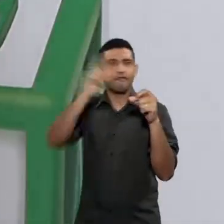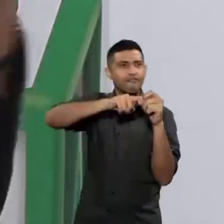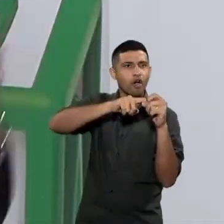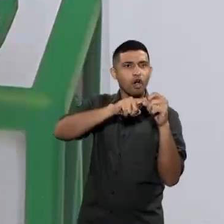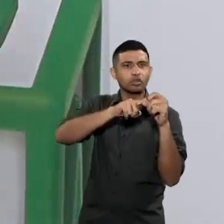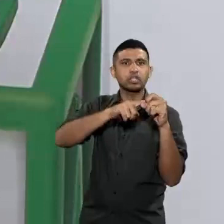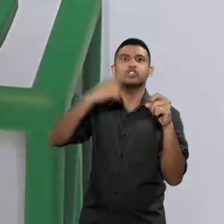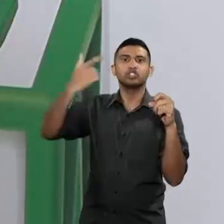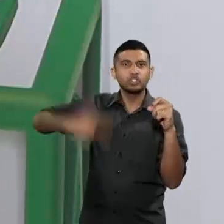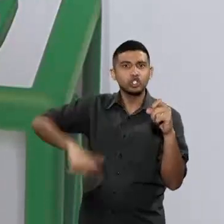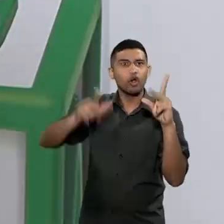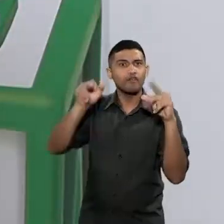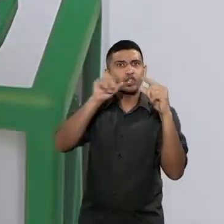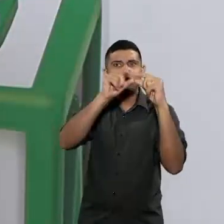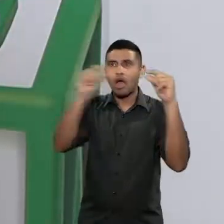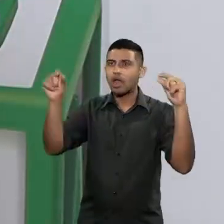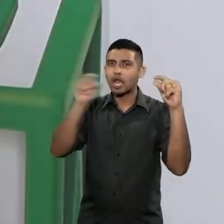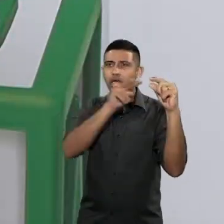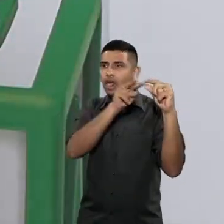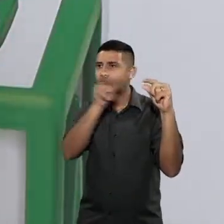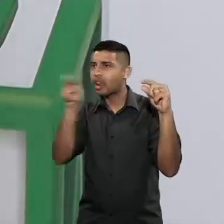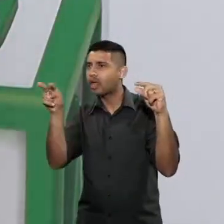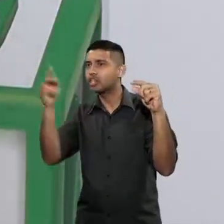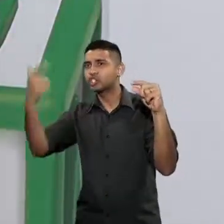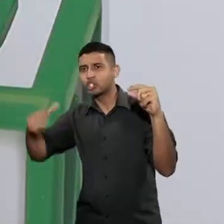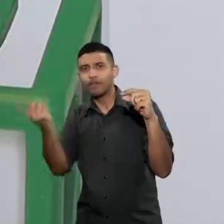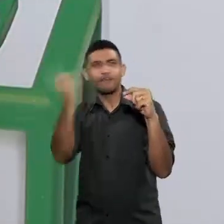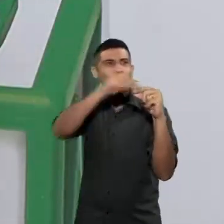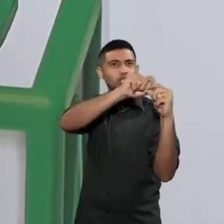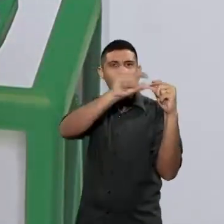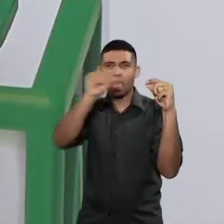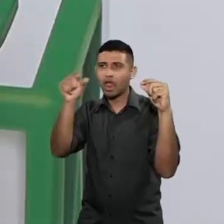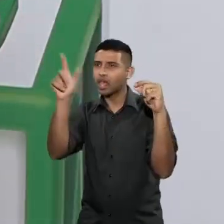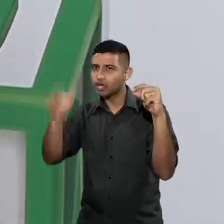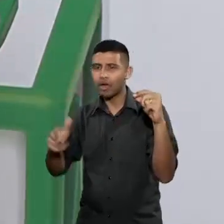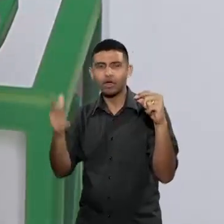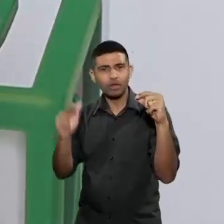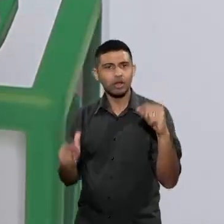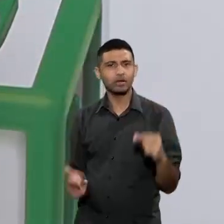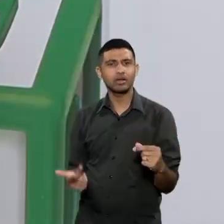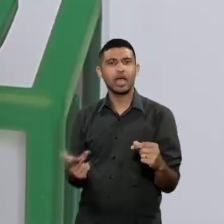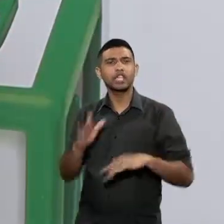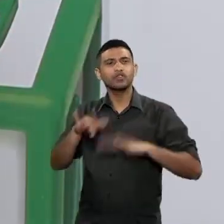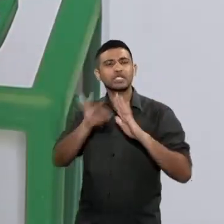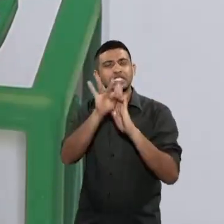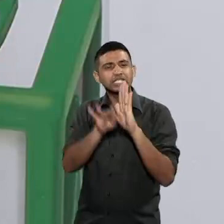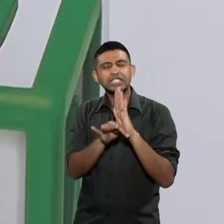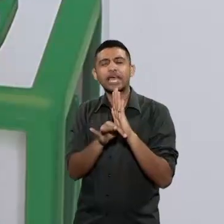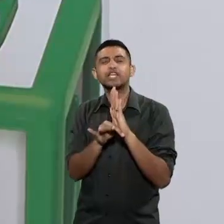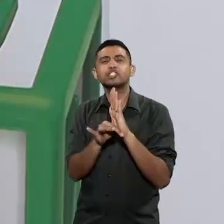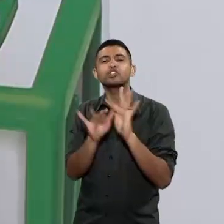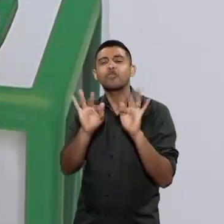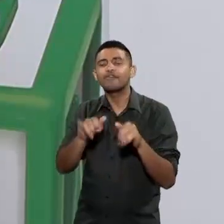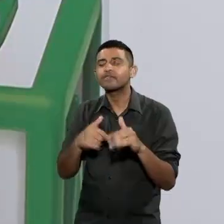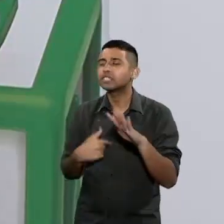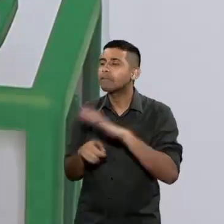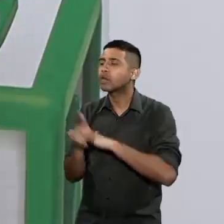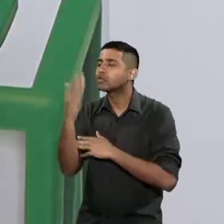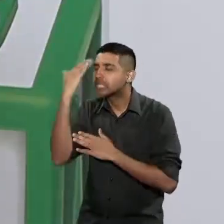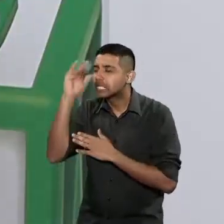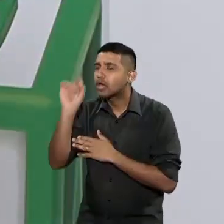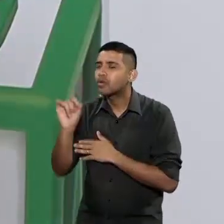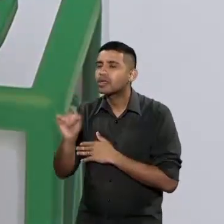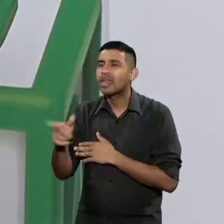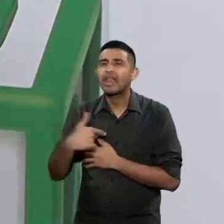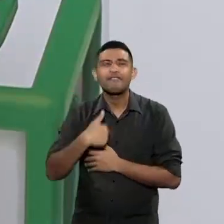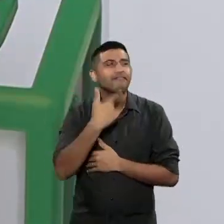ela percebe que está lendo a mesma linha novamente. Uhum. Ou então ela lia o texto e quando chega embaixo você pergunta o que foi que você entendeu? Não